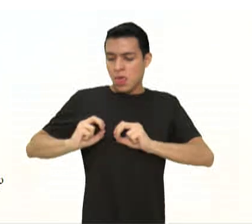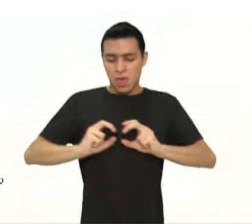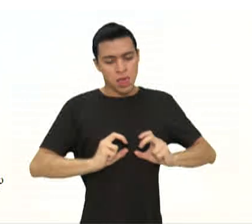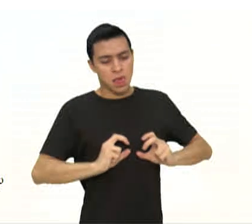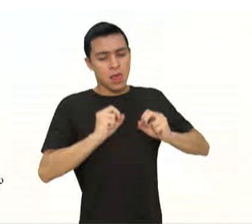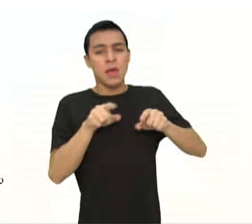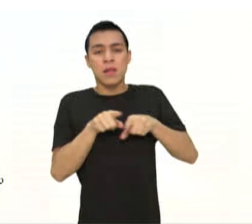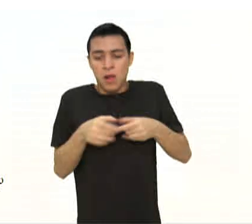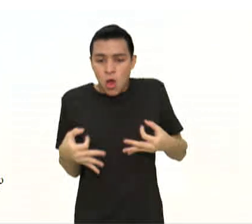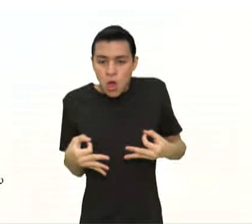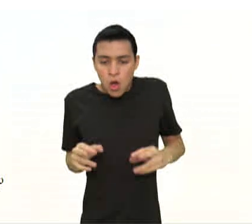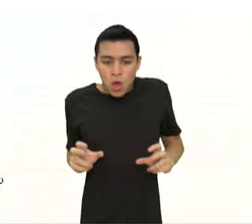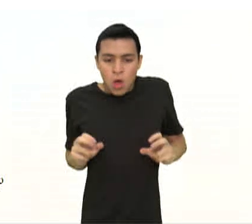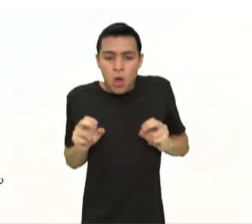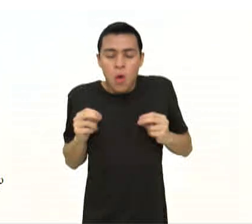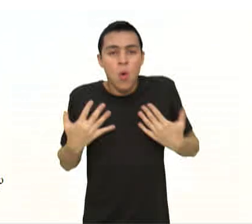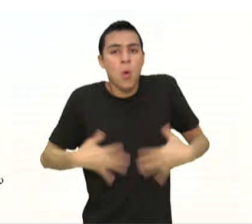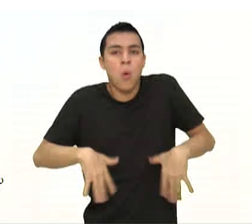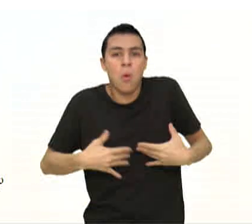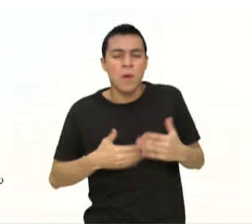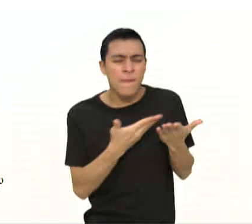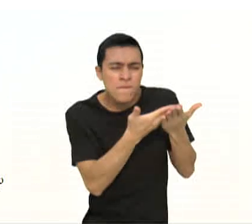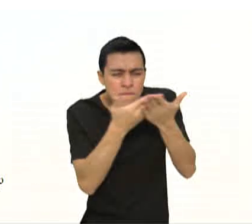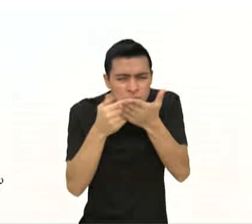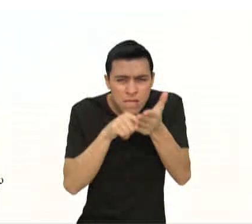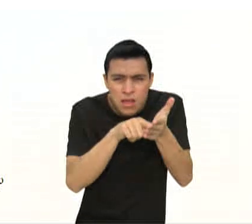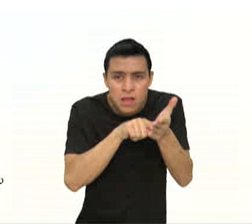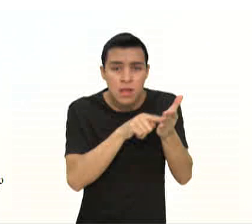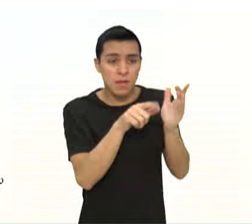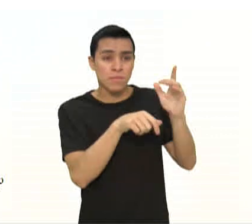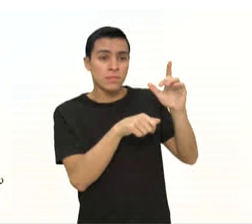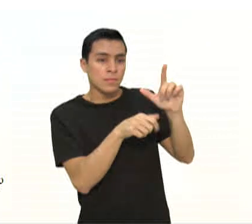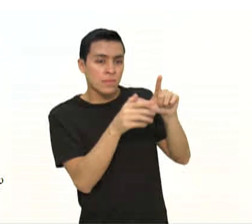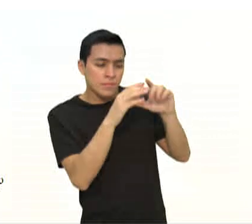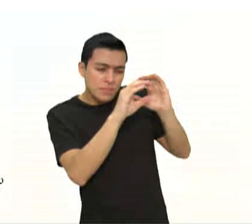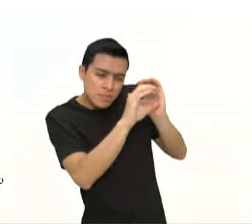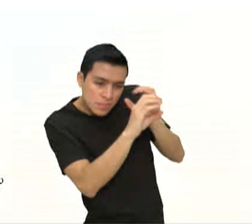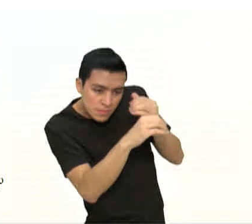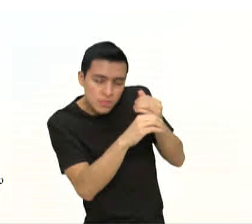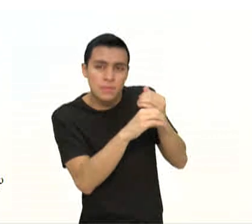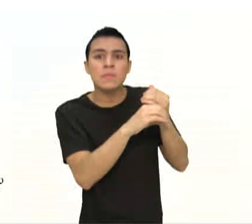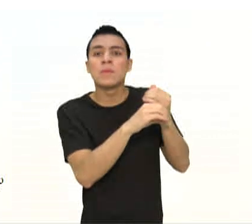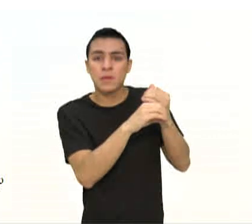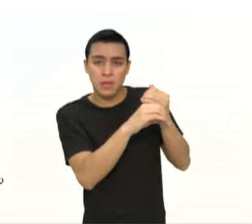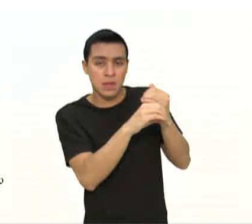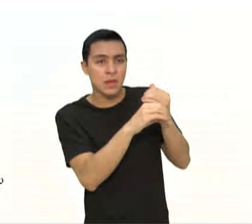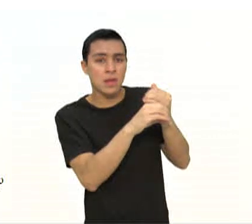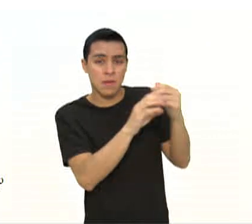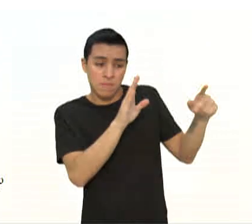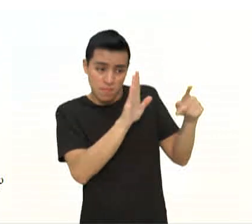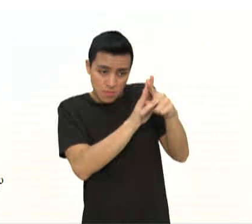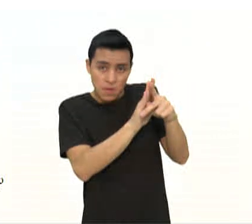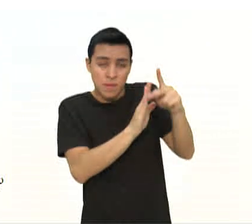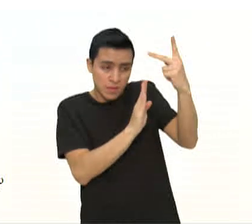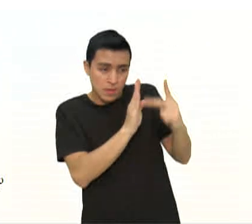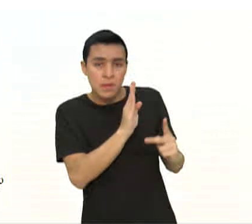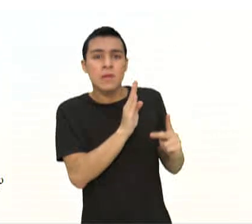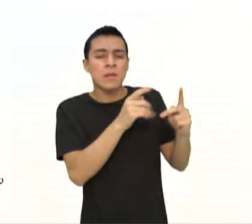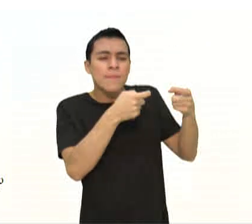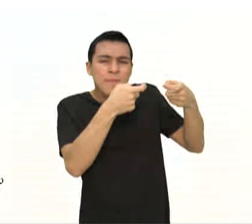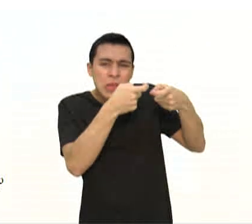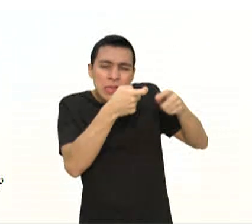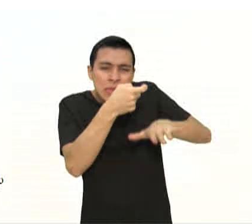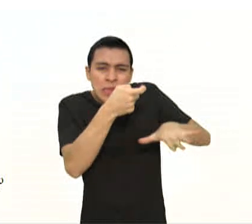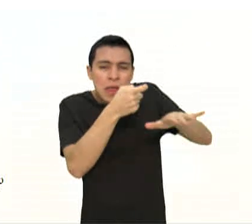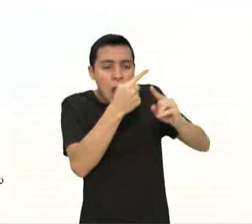para suas portadoras. O estudo, realizado pelo Laboratório de Genômico da DASA, empresa especializada em medicina